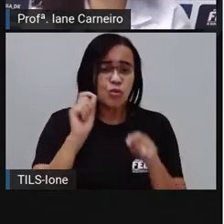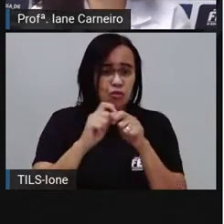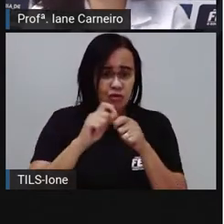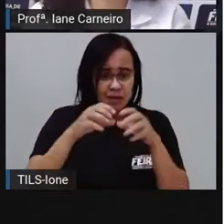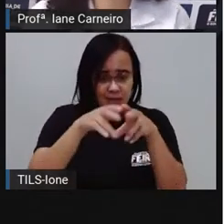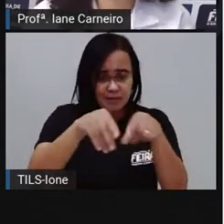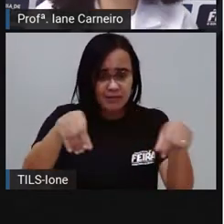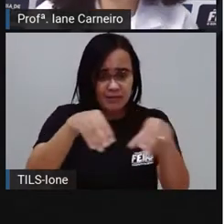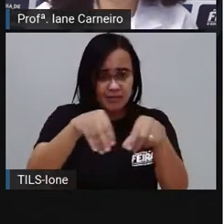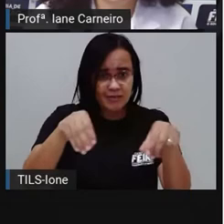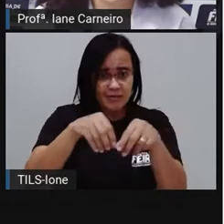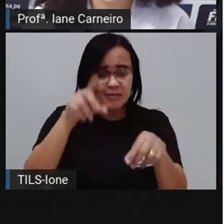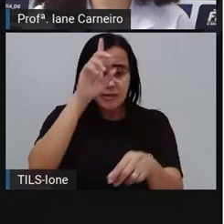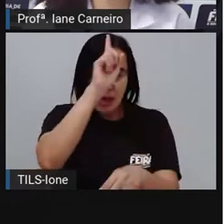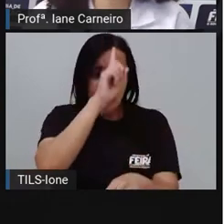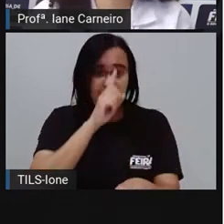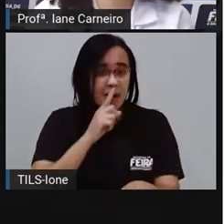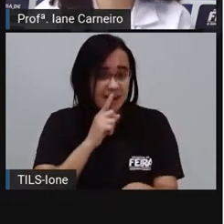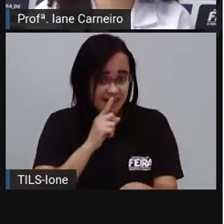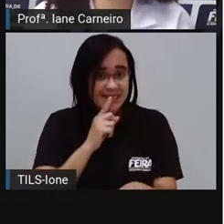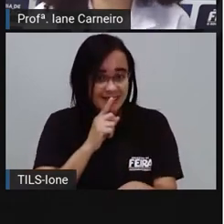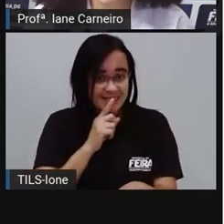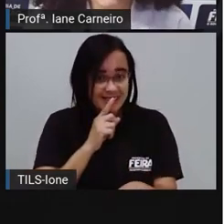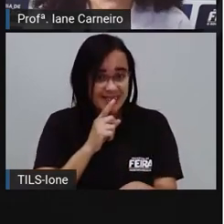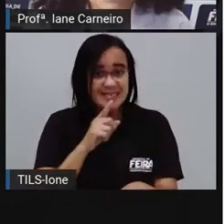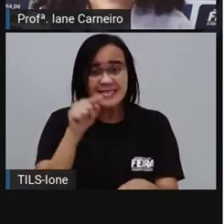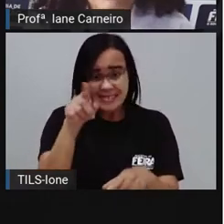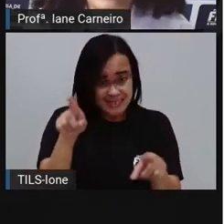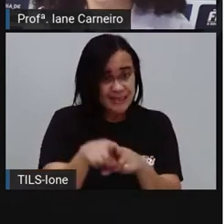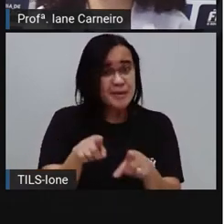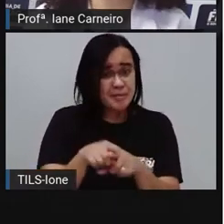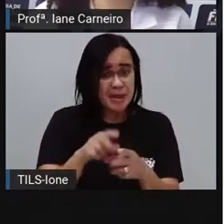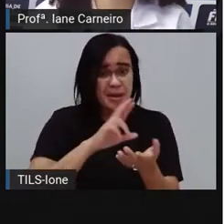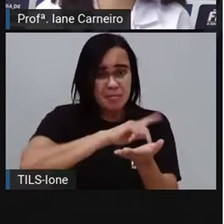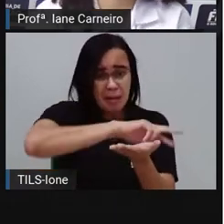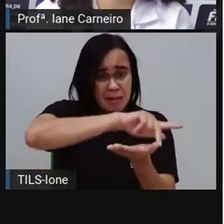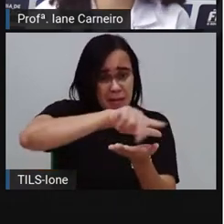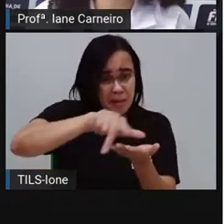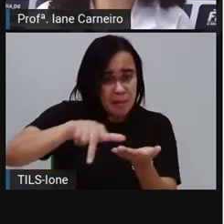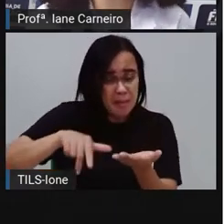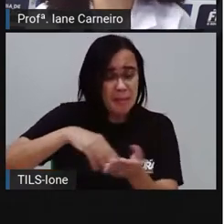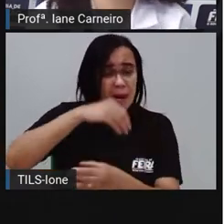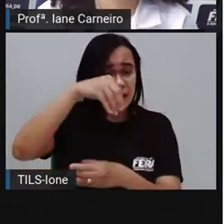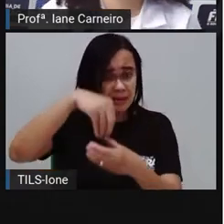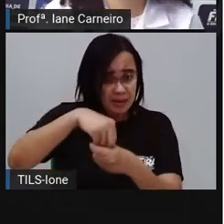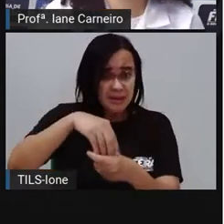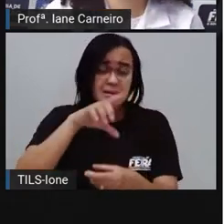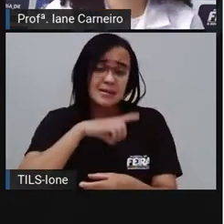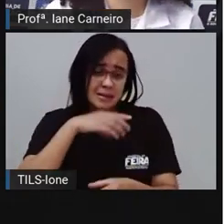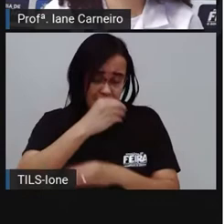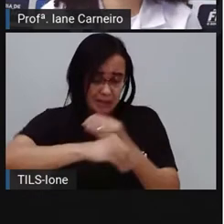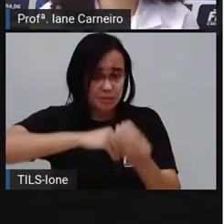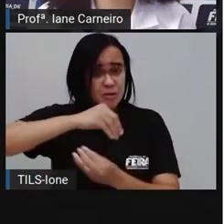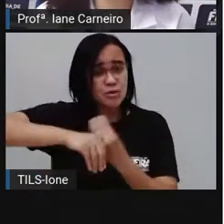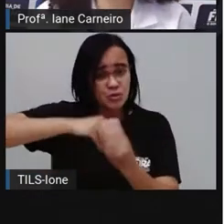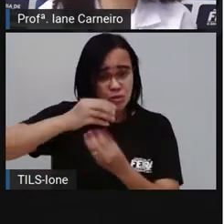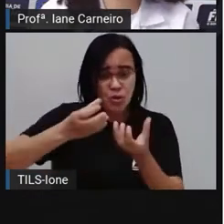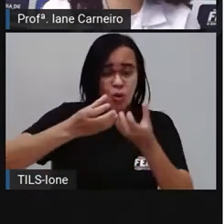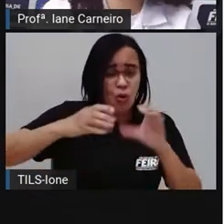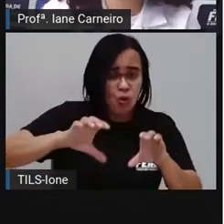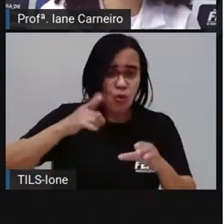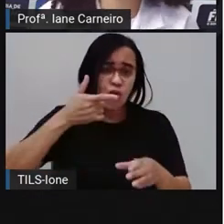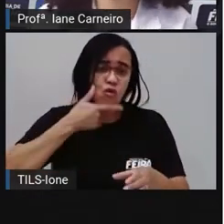serve, a gente pode acompanhar, comer o cuscuz com diversos tipos de acompanhamento, né? Com ovo, com queijo,